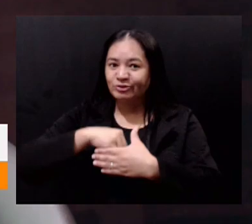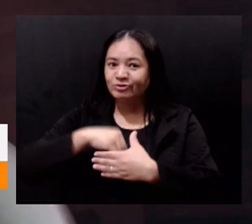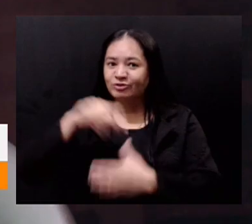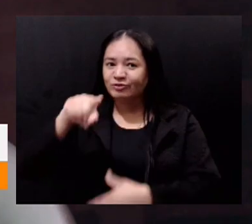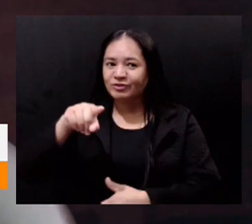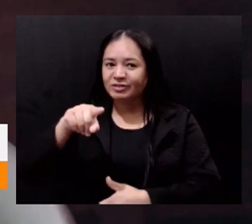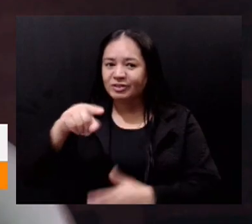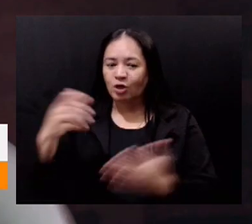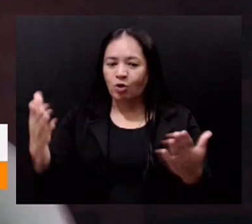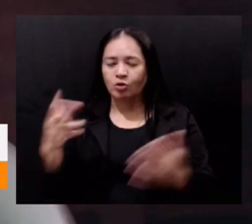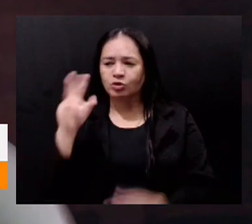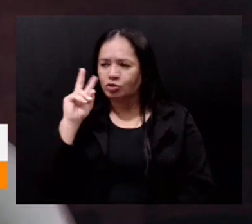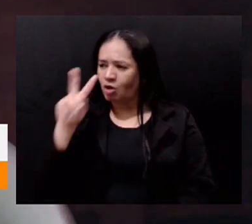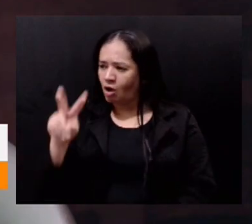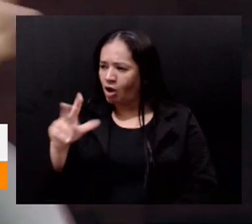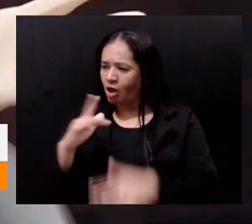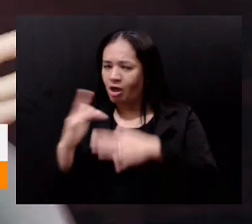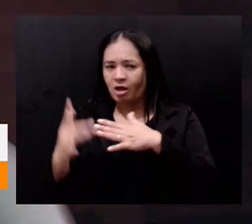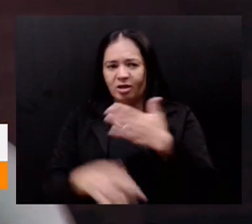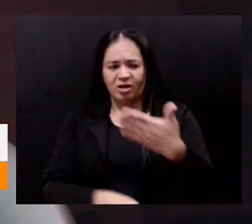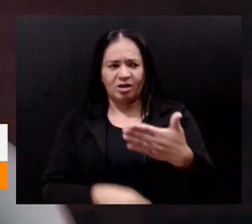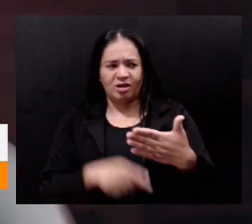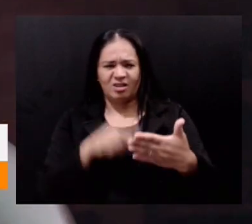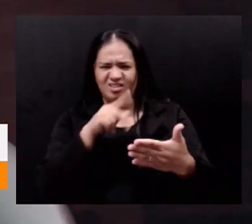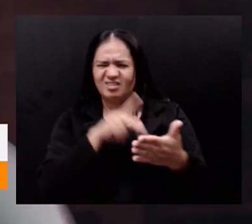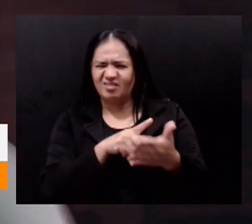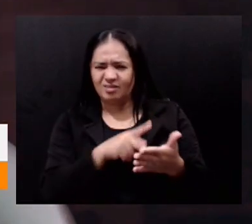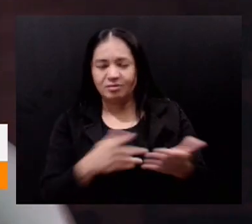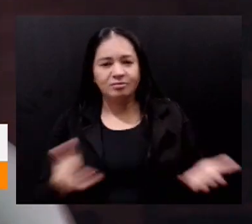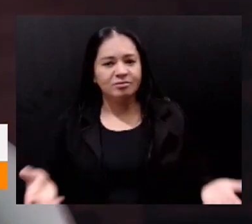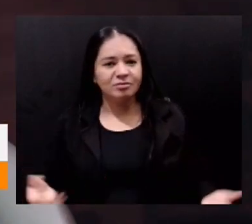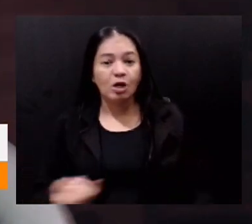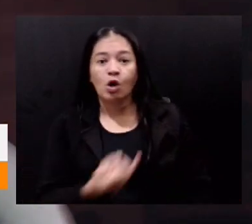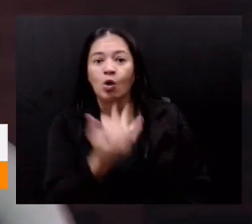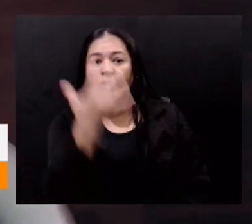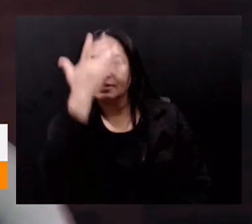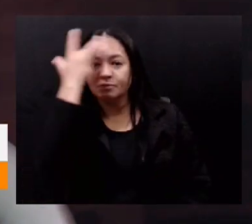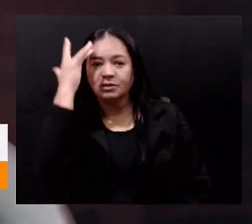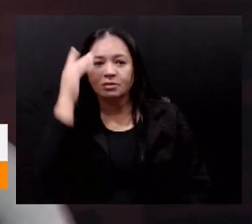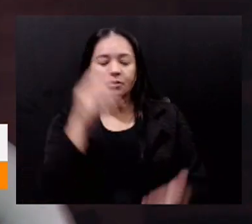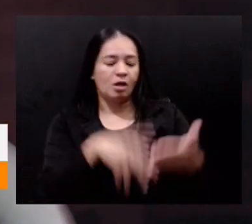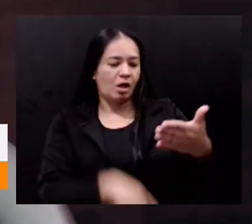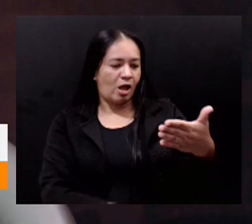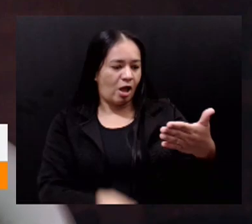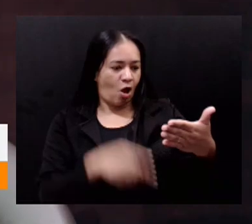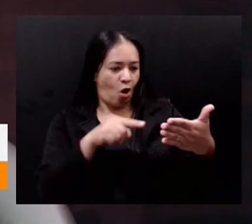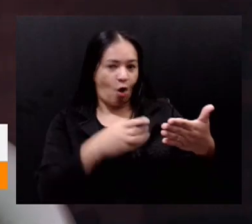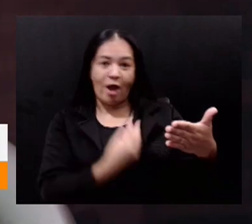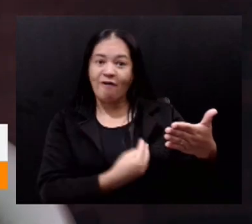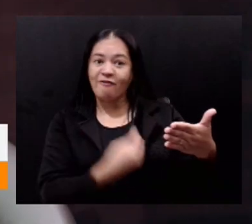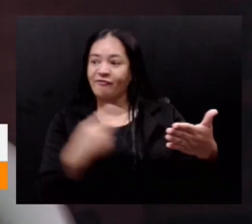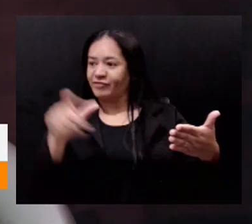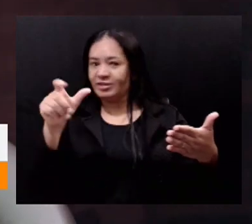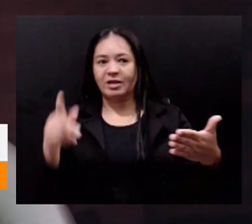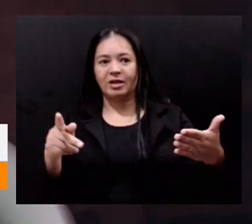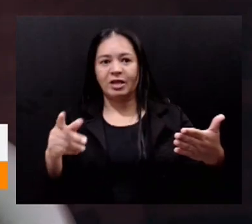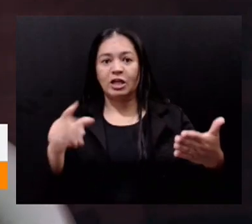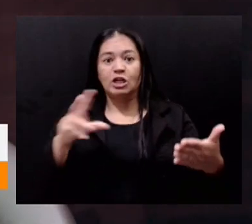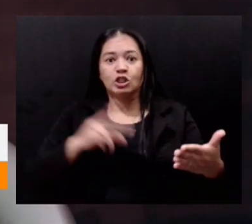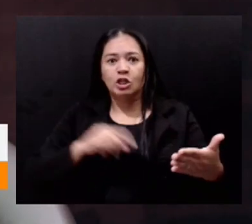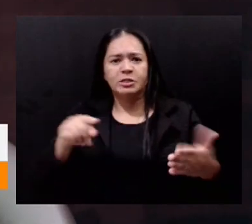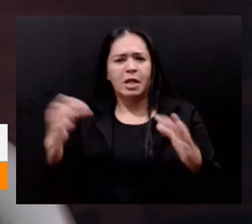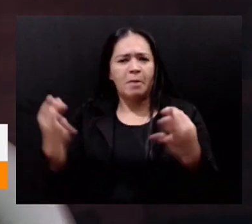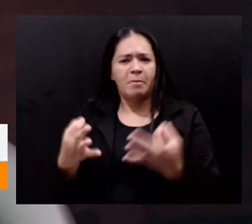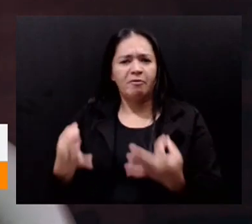sociais e fala: "É uma verdade?". Quantas pessoas olham e falam assim: "Aquela vida daquela pessoa, nossa, ela é perfeita", É. e não